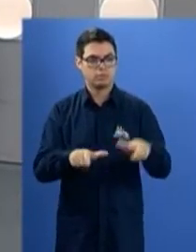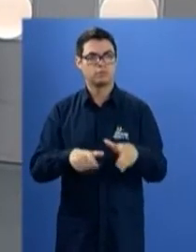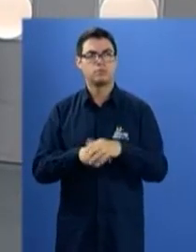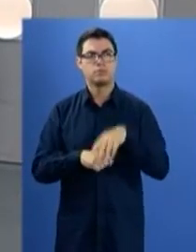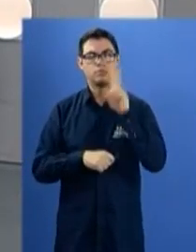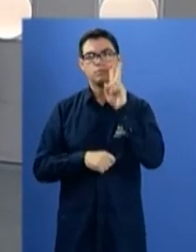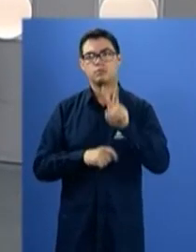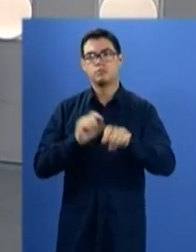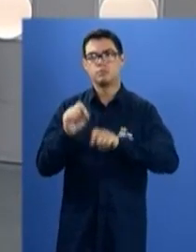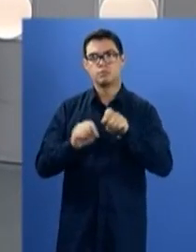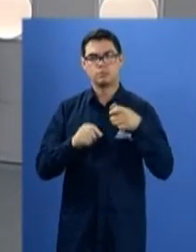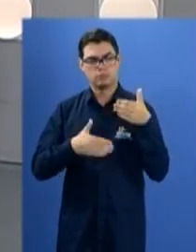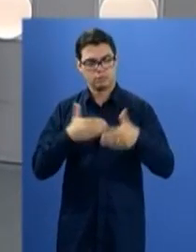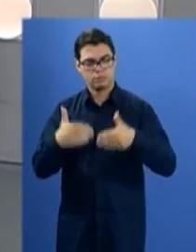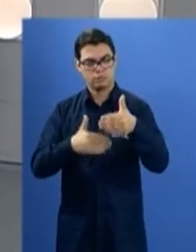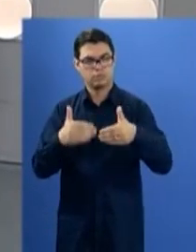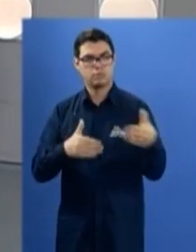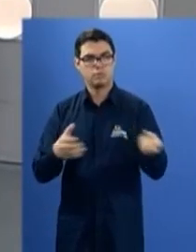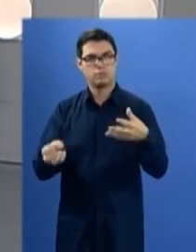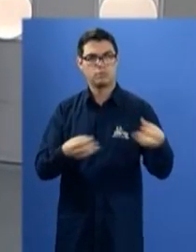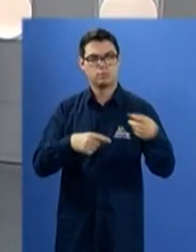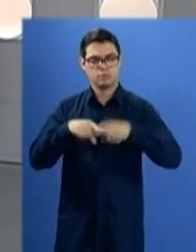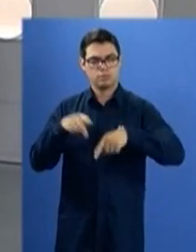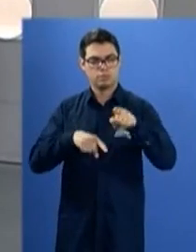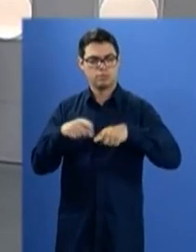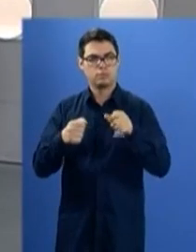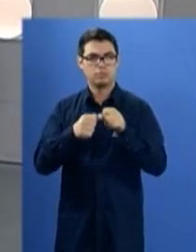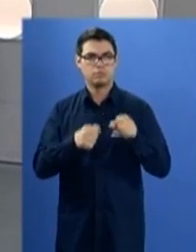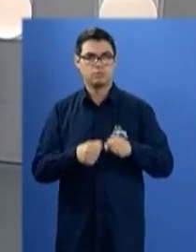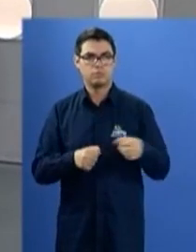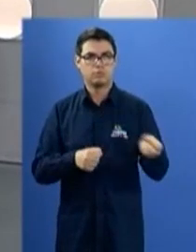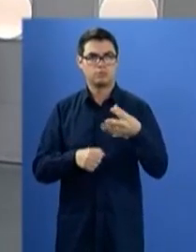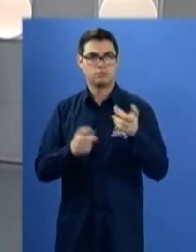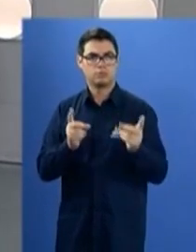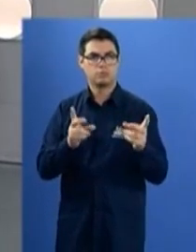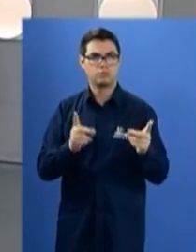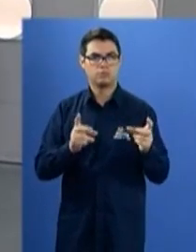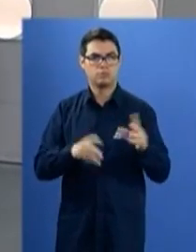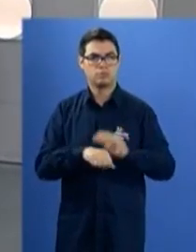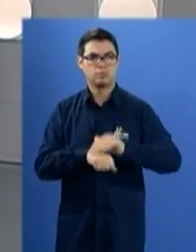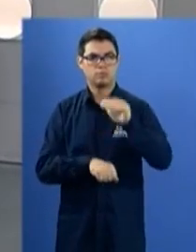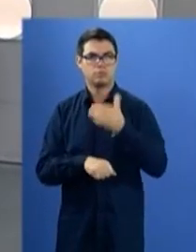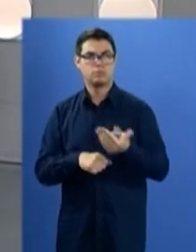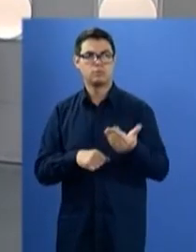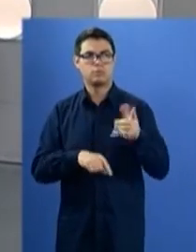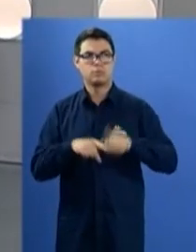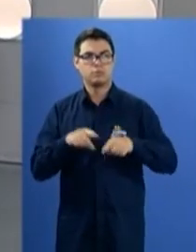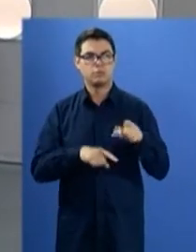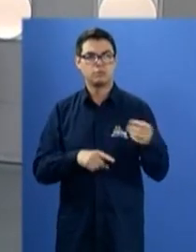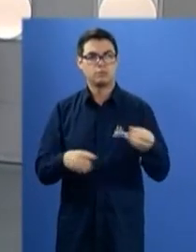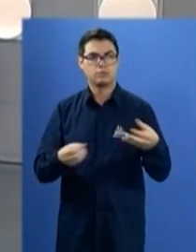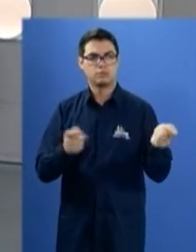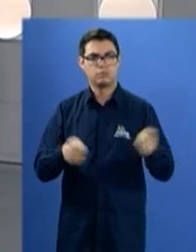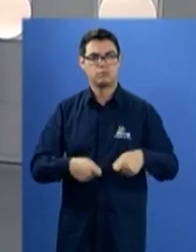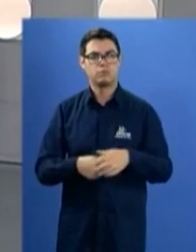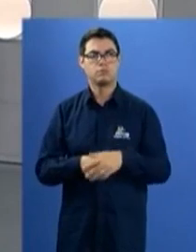visando sempre o desenvolvimento de novos produtos, visando vender e promover os produtos atuais